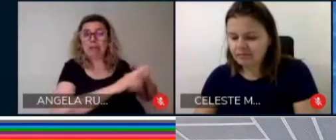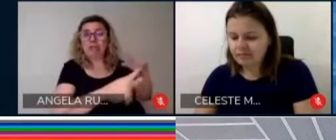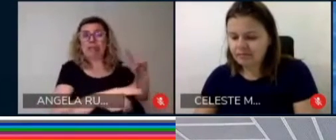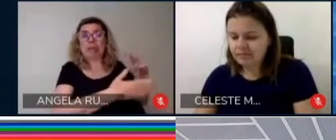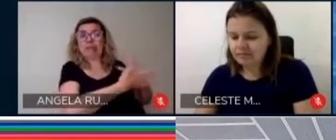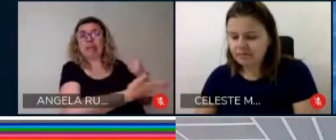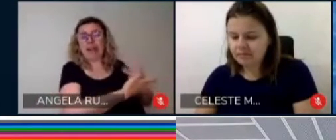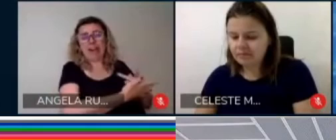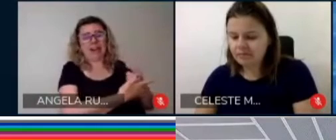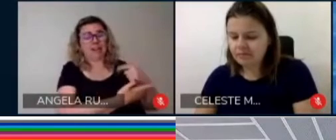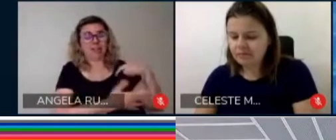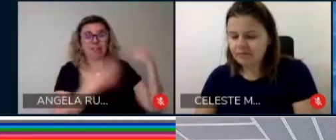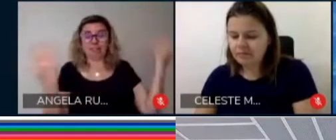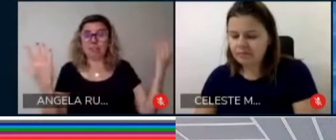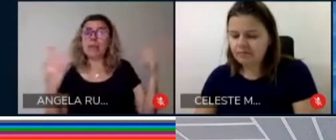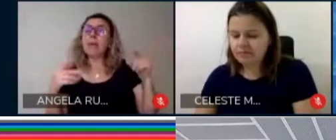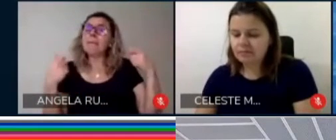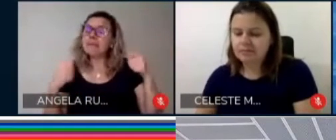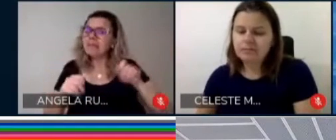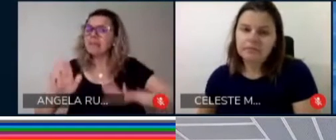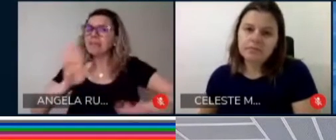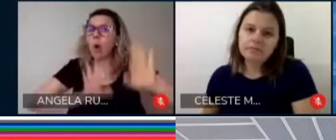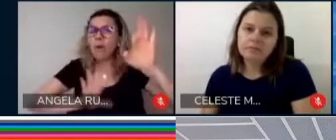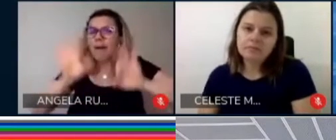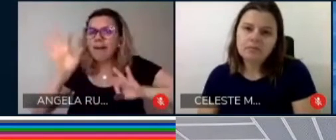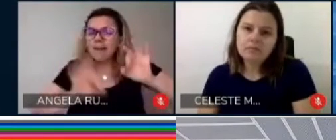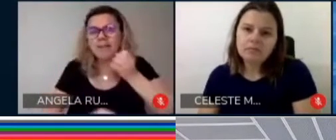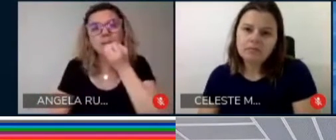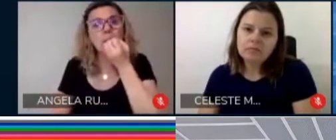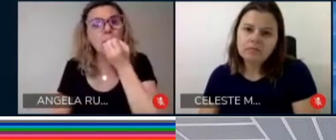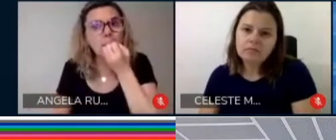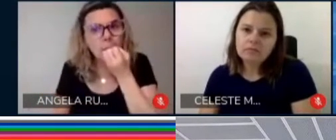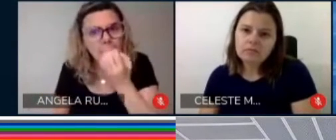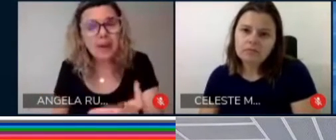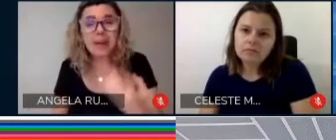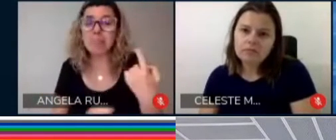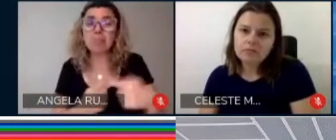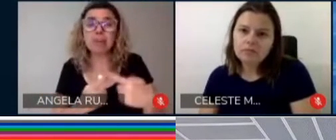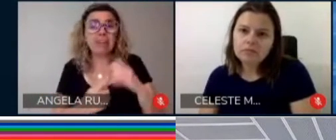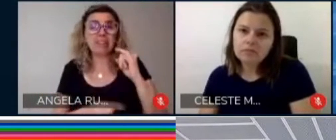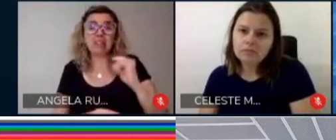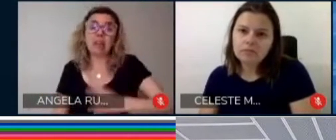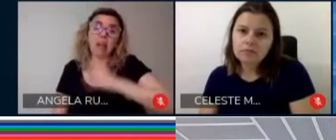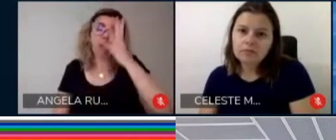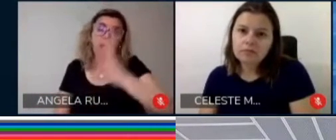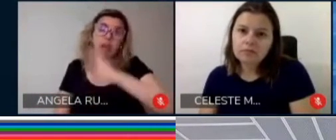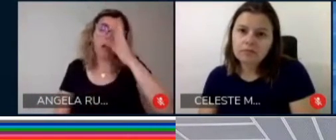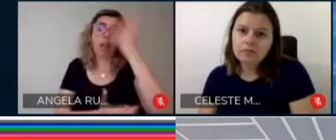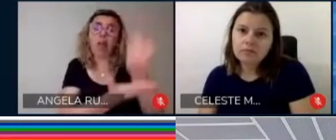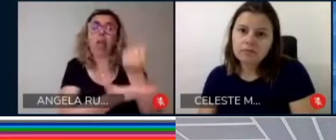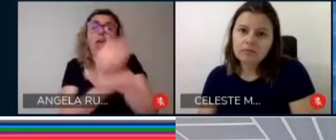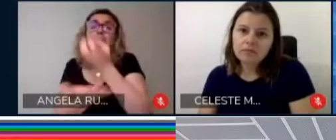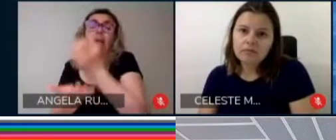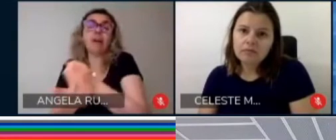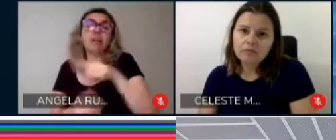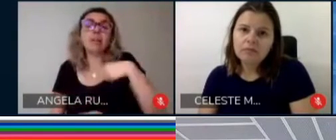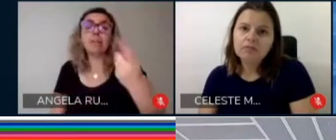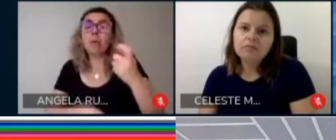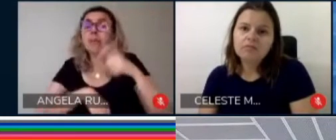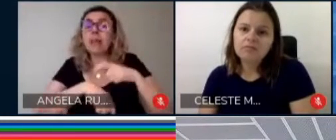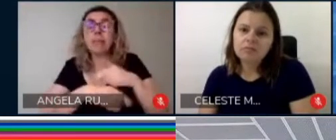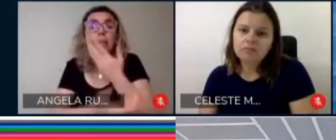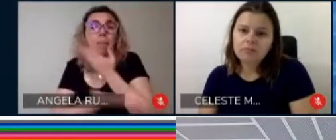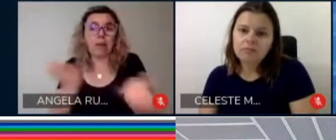De transformar a vida de vocês numa bagunça. Não façam isso, porque depois não dá tempo de organizar, né? A